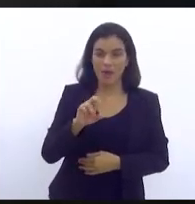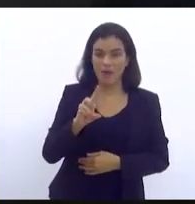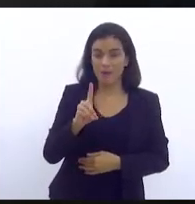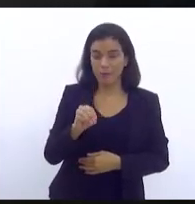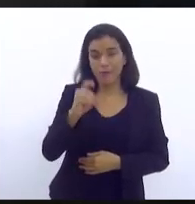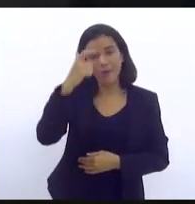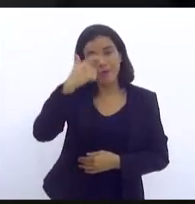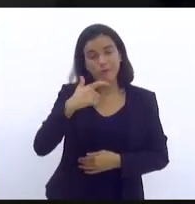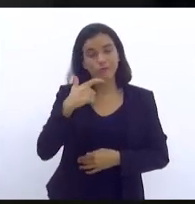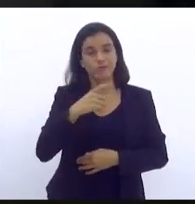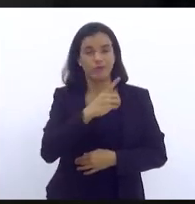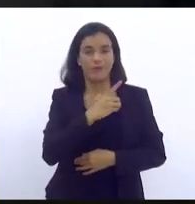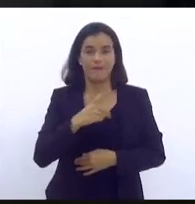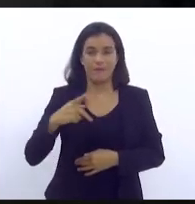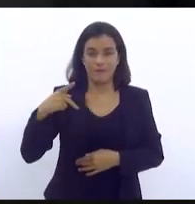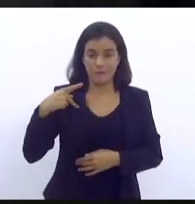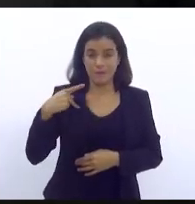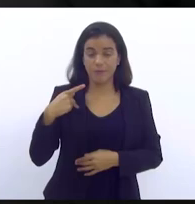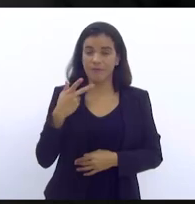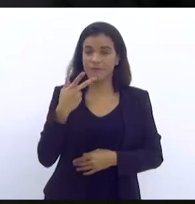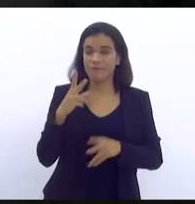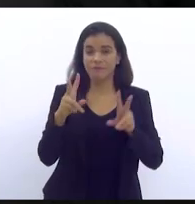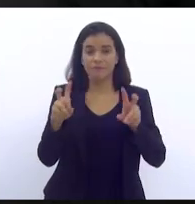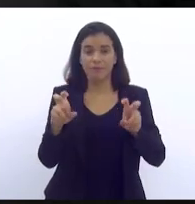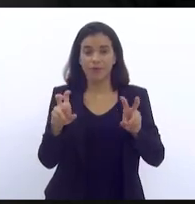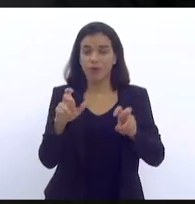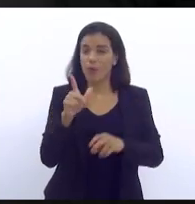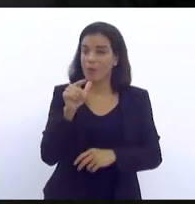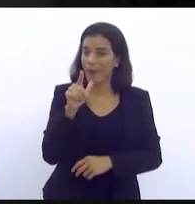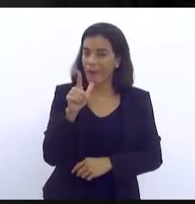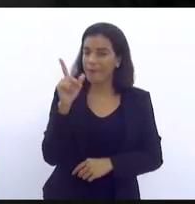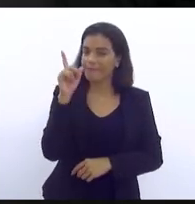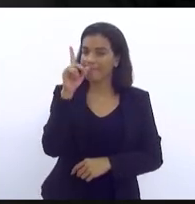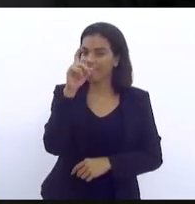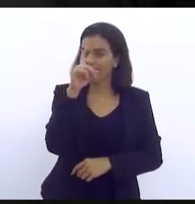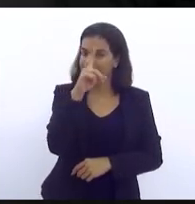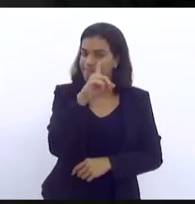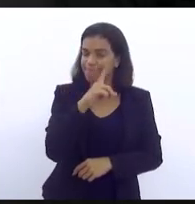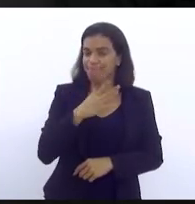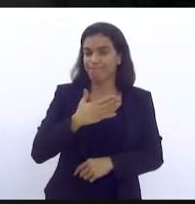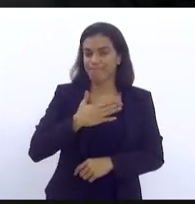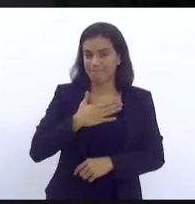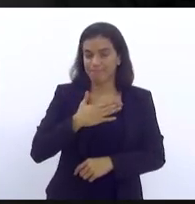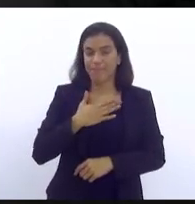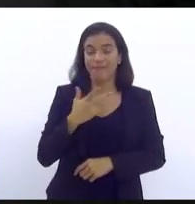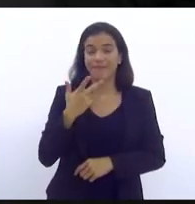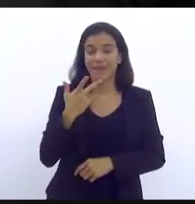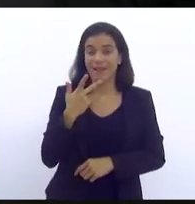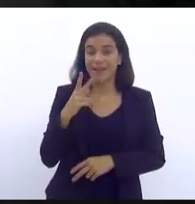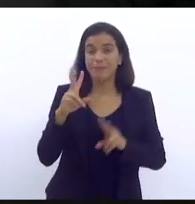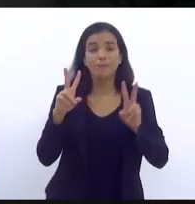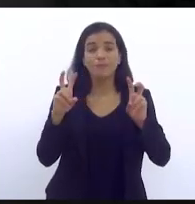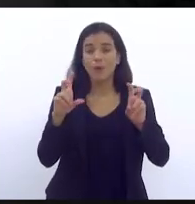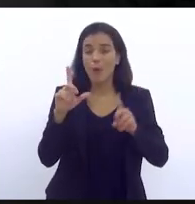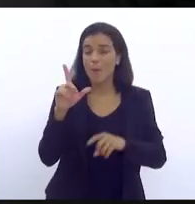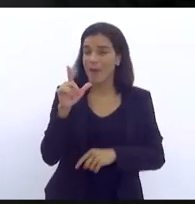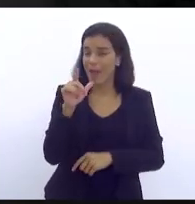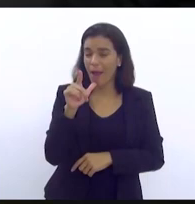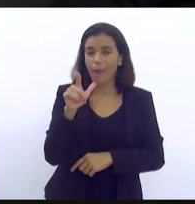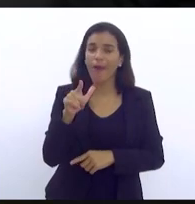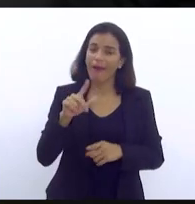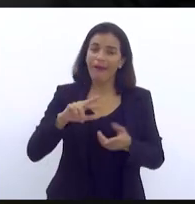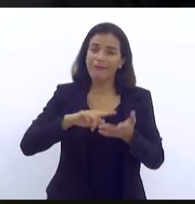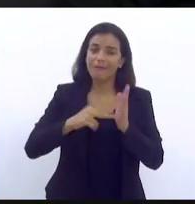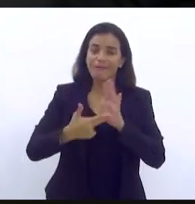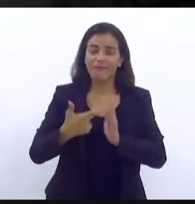e falar de água é muito difícil para mim falar de água água é vida sem água você